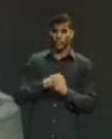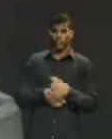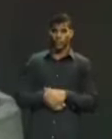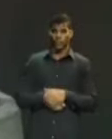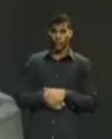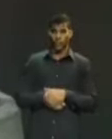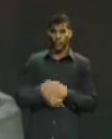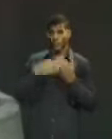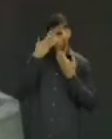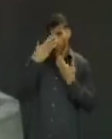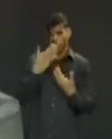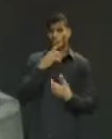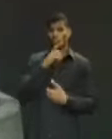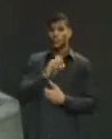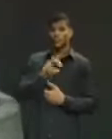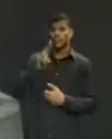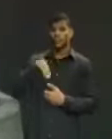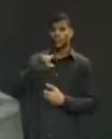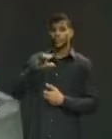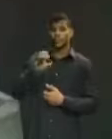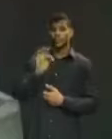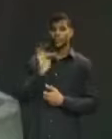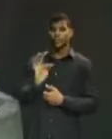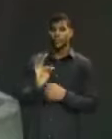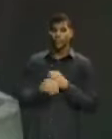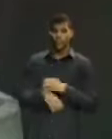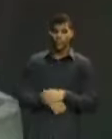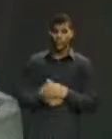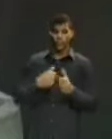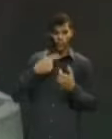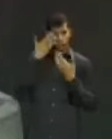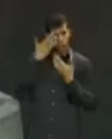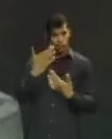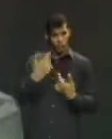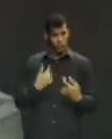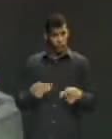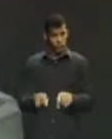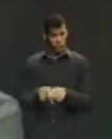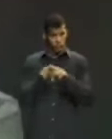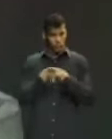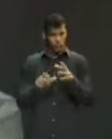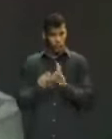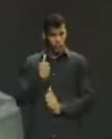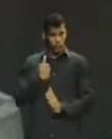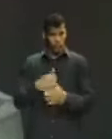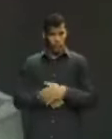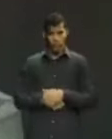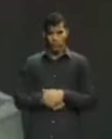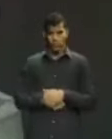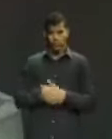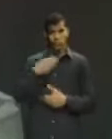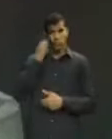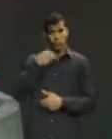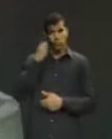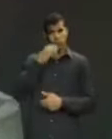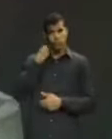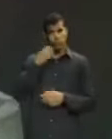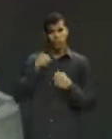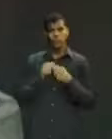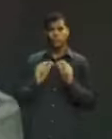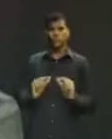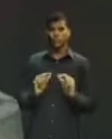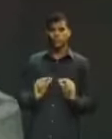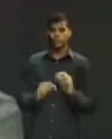Unicef, a quem eu agradeço a parceria de primeira hora, esta experiência estendeu-se para